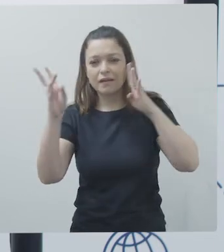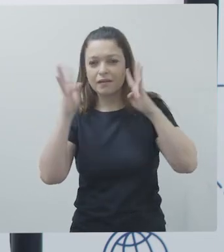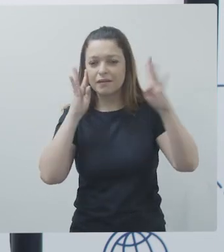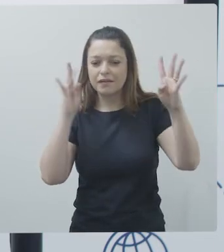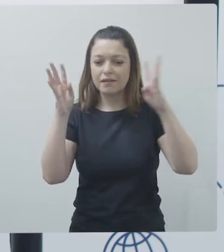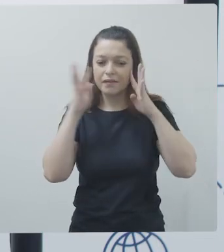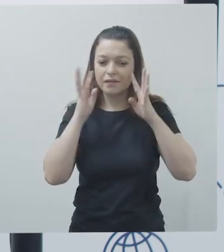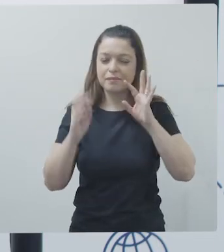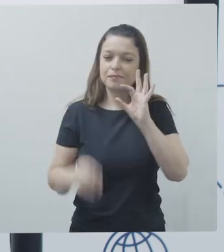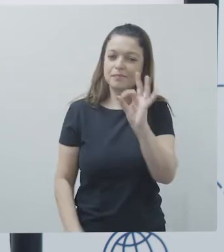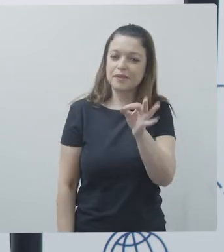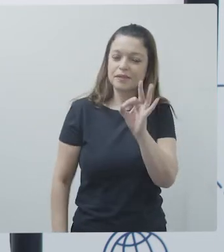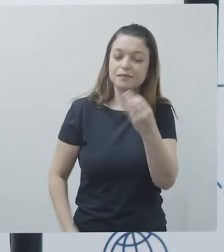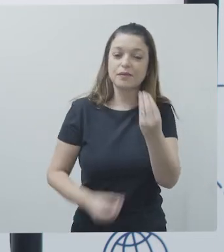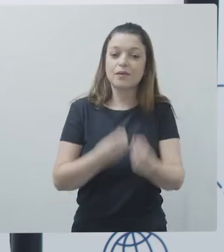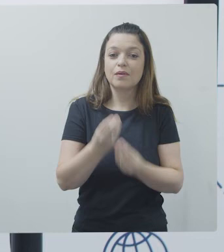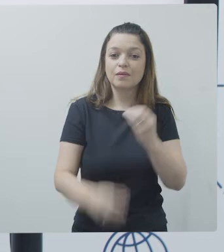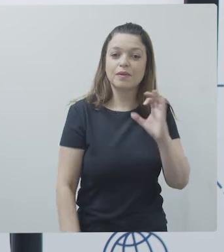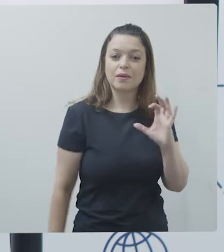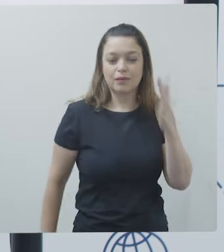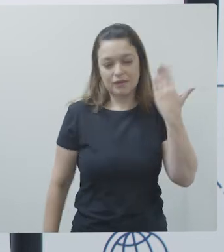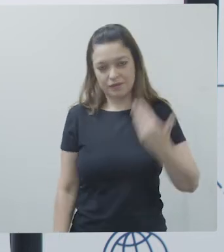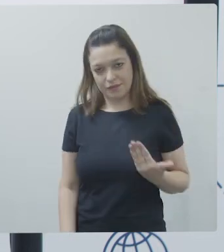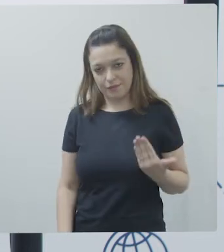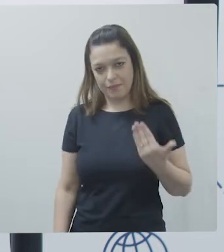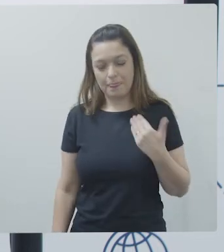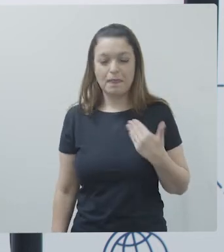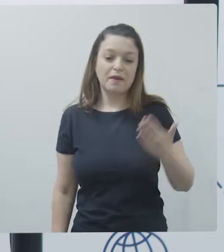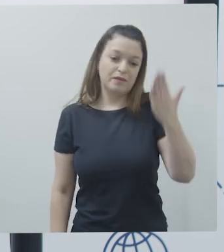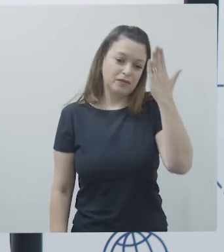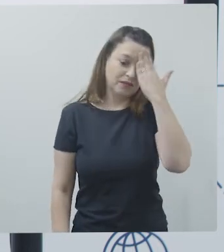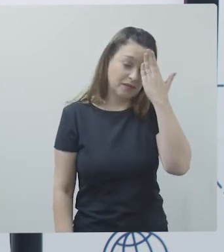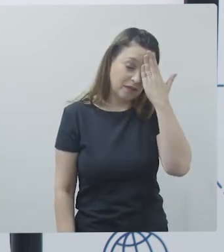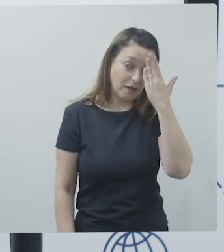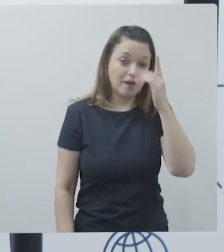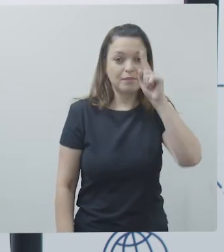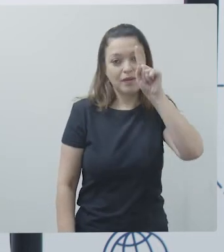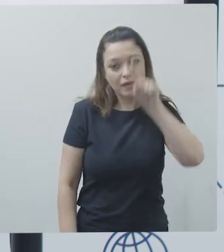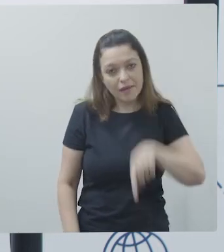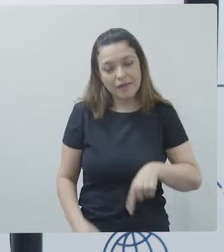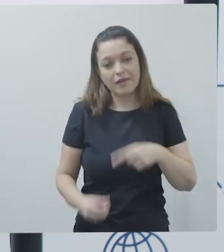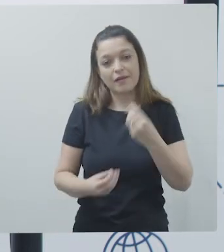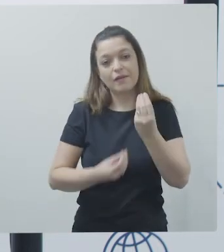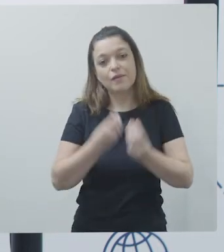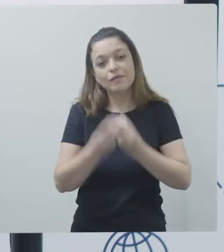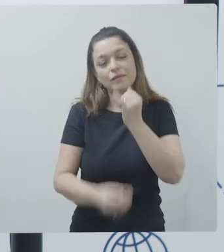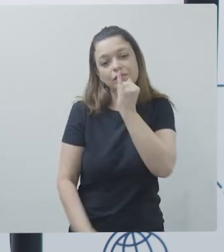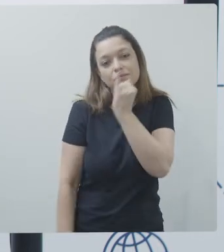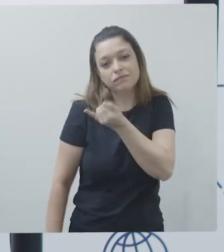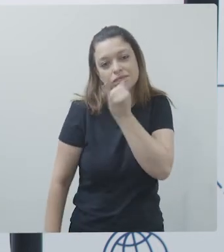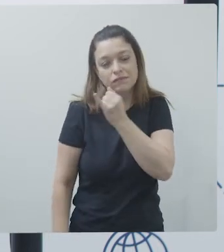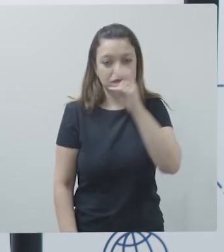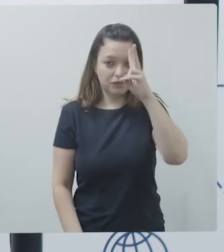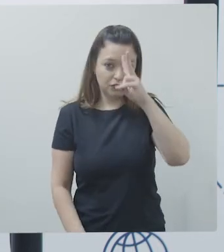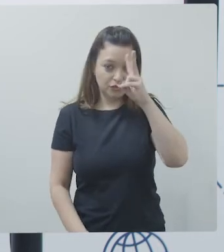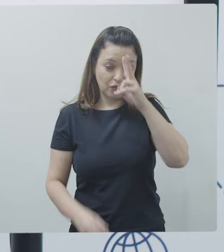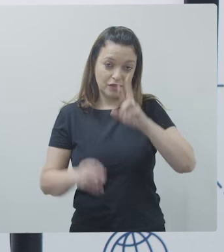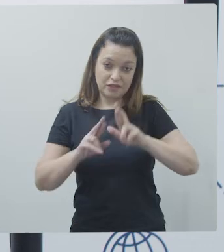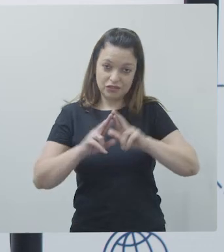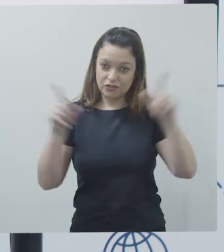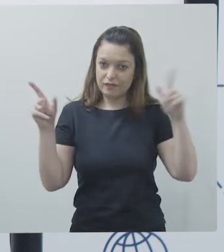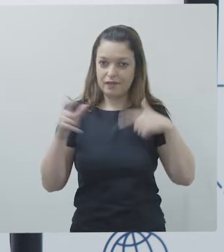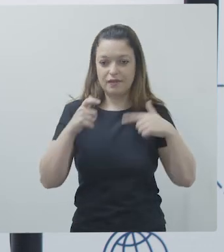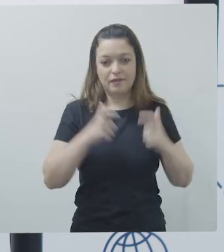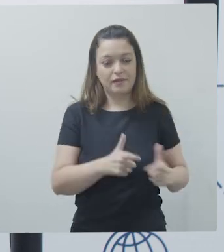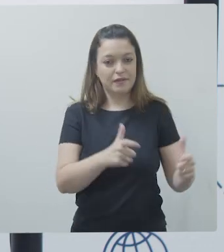estaria acontecendo naquele momento. A gente sabe que são retratados, né, essa criação de formas diferentes, em